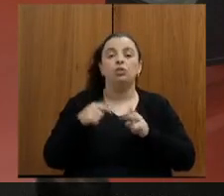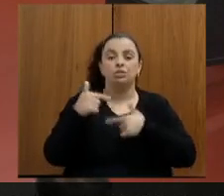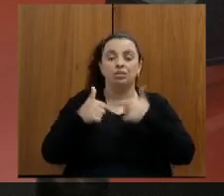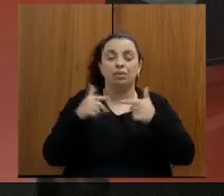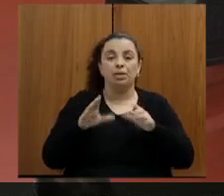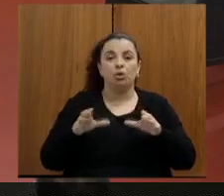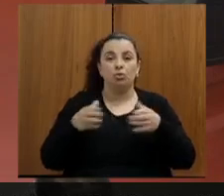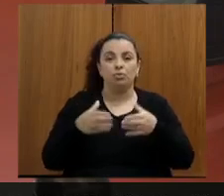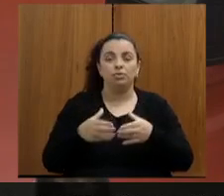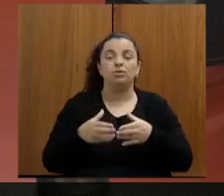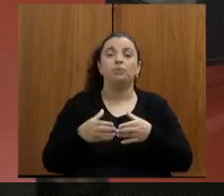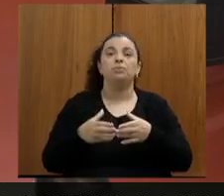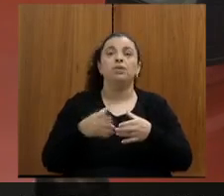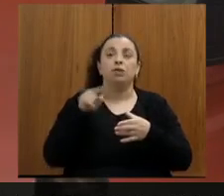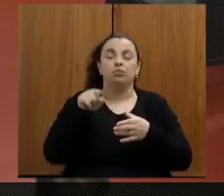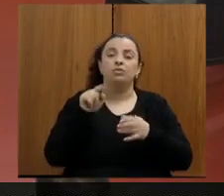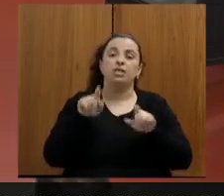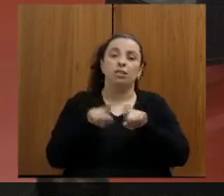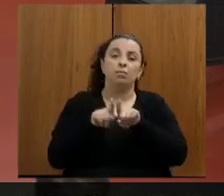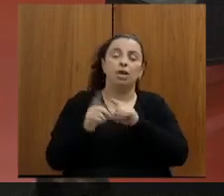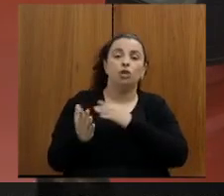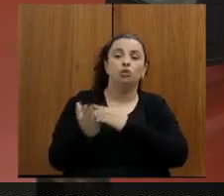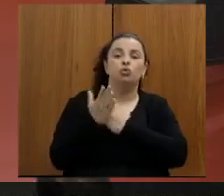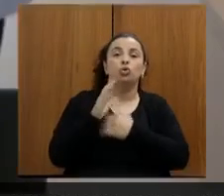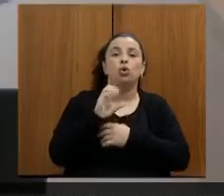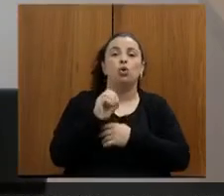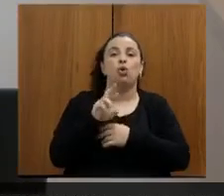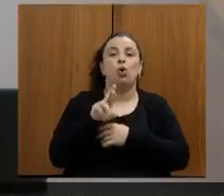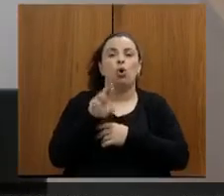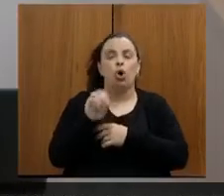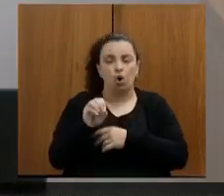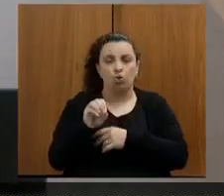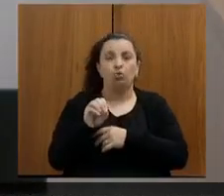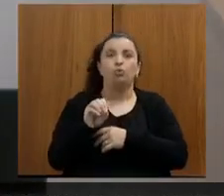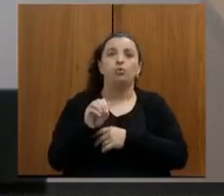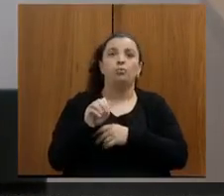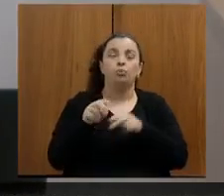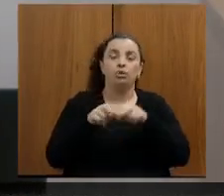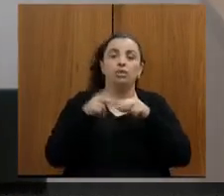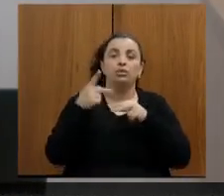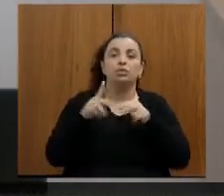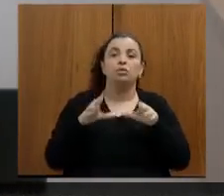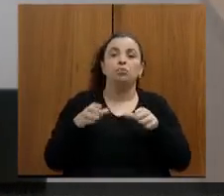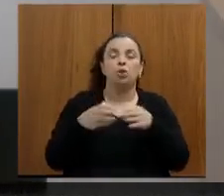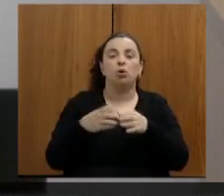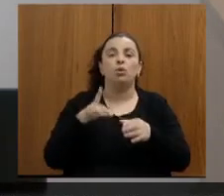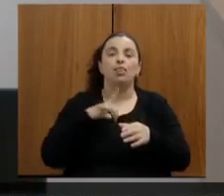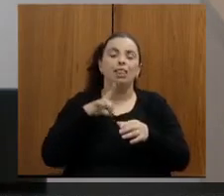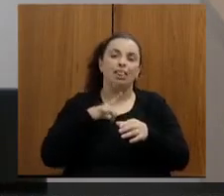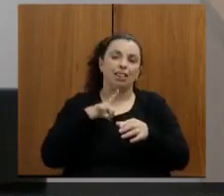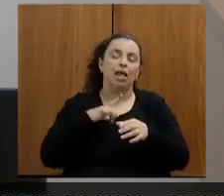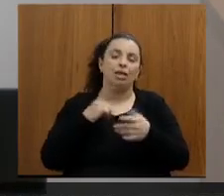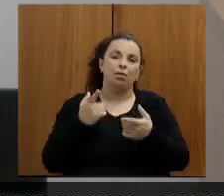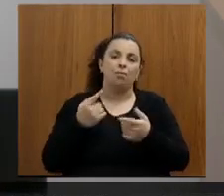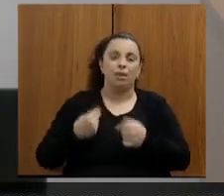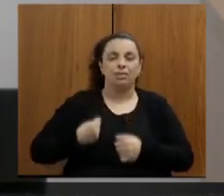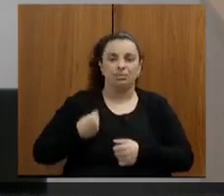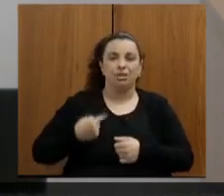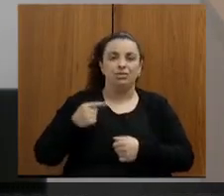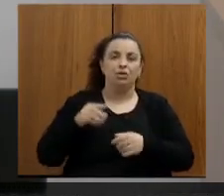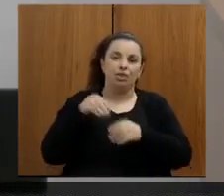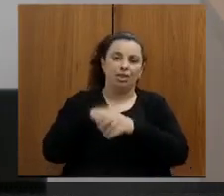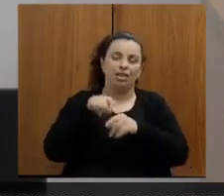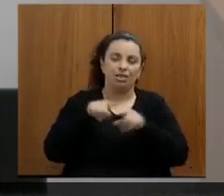que vossa excelência possa inclusive nos auxiliar no colo já que o bloco de vossa excelência tem assento nesta comissão